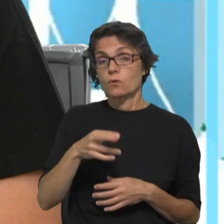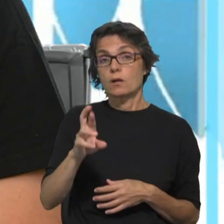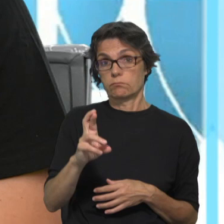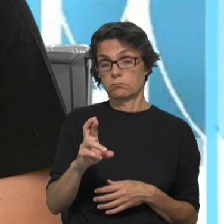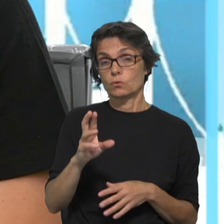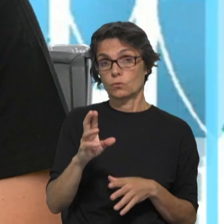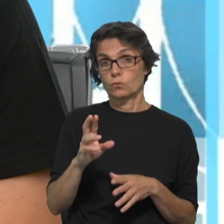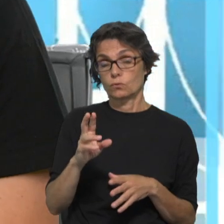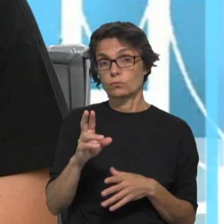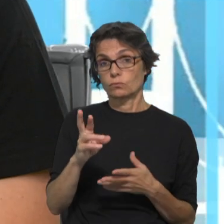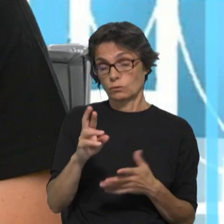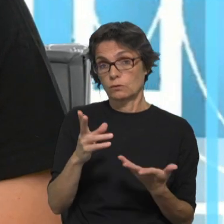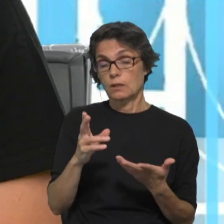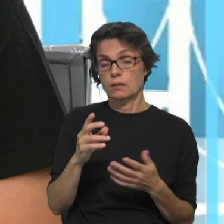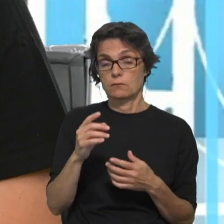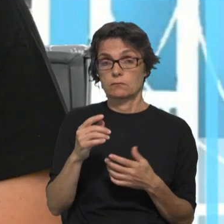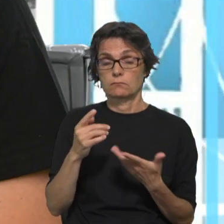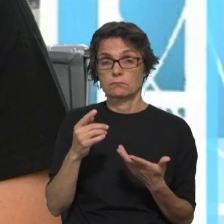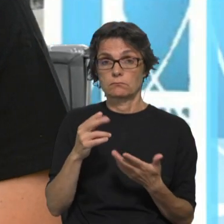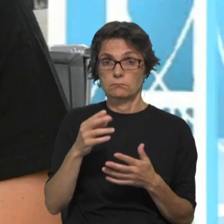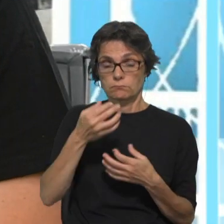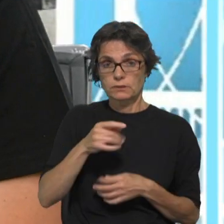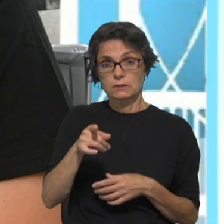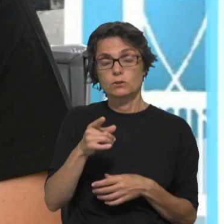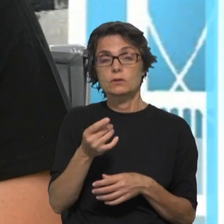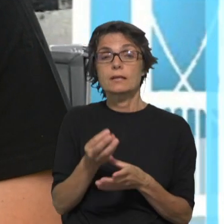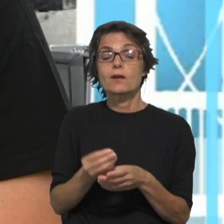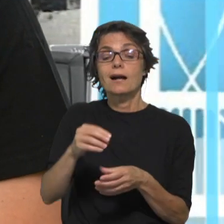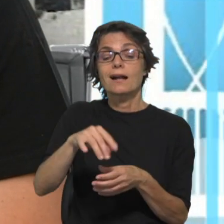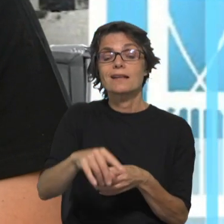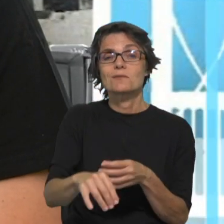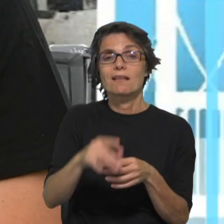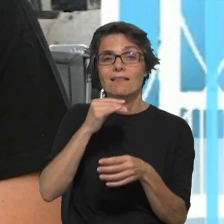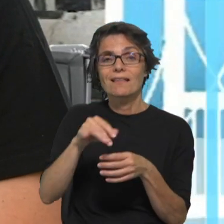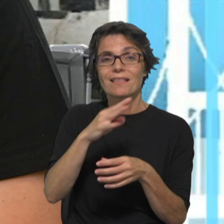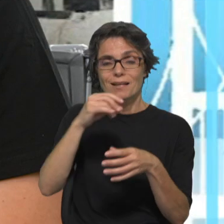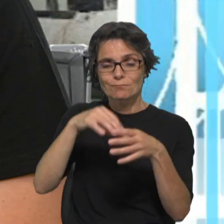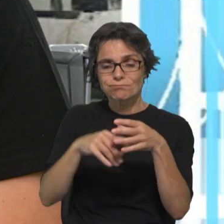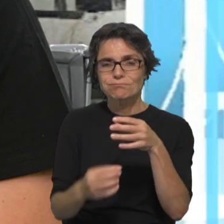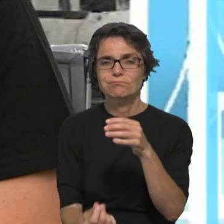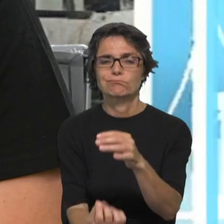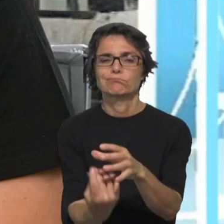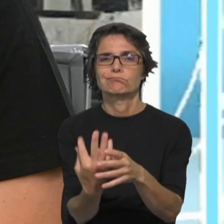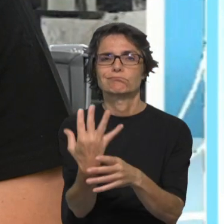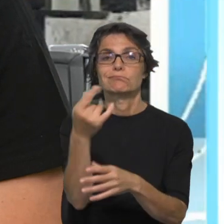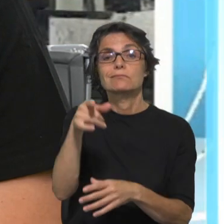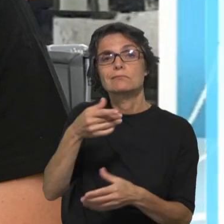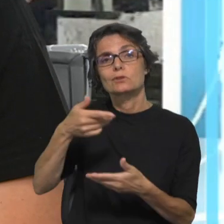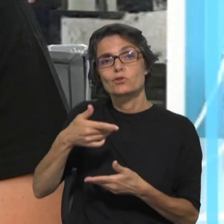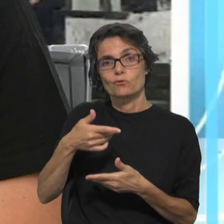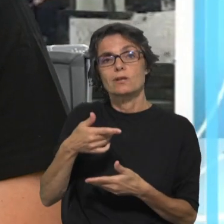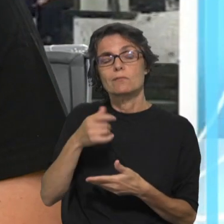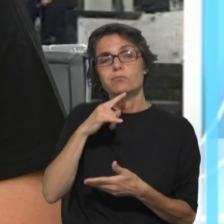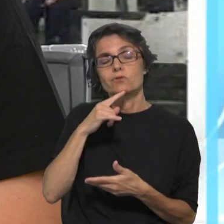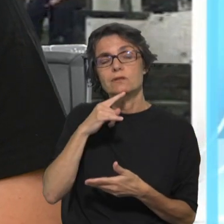tenha sido e quero que seja esta semente lançada à terra, que tem nos ajudado se calhar, ir